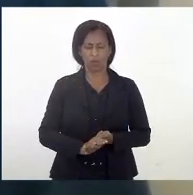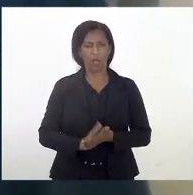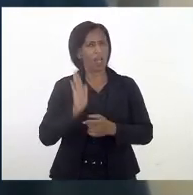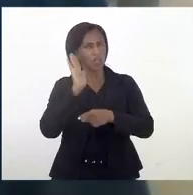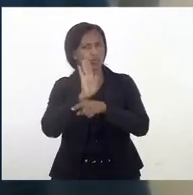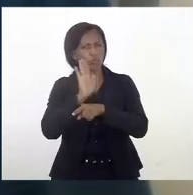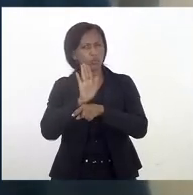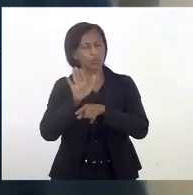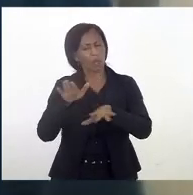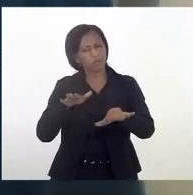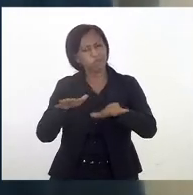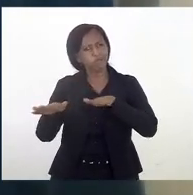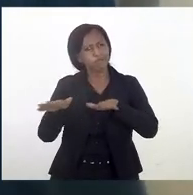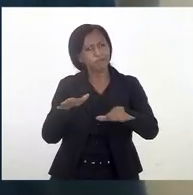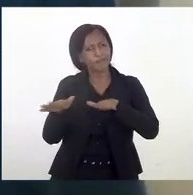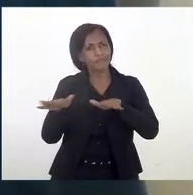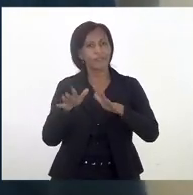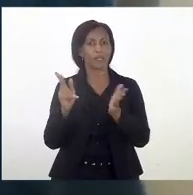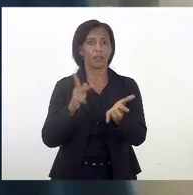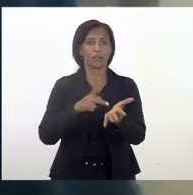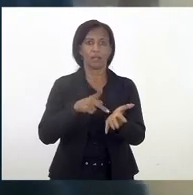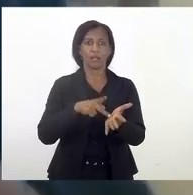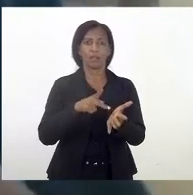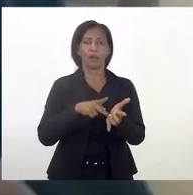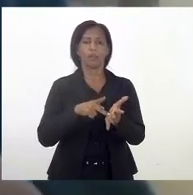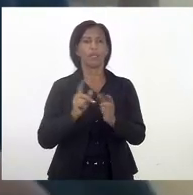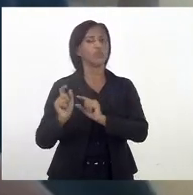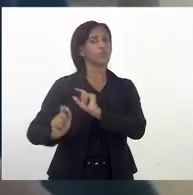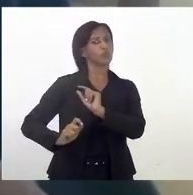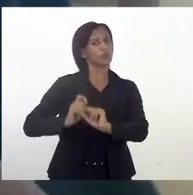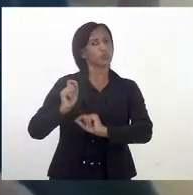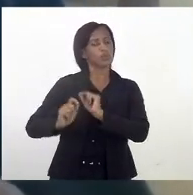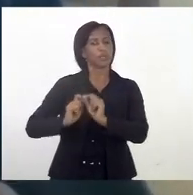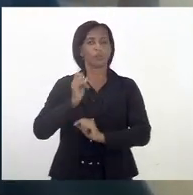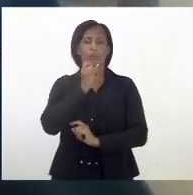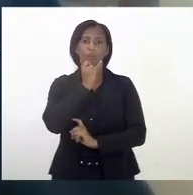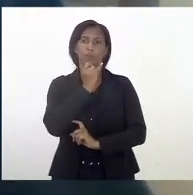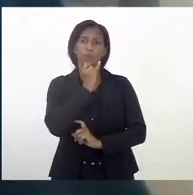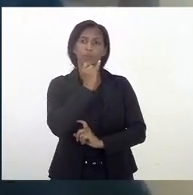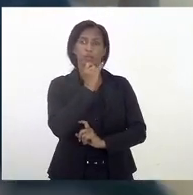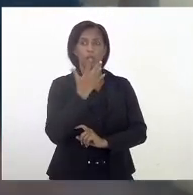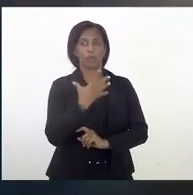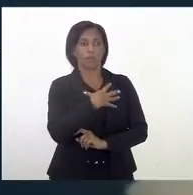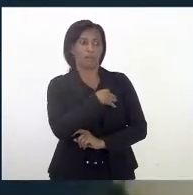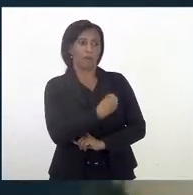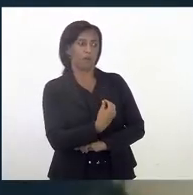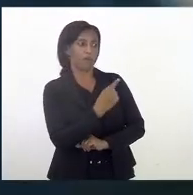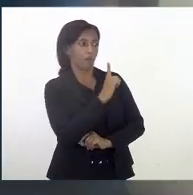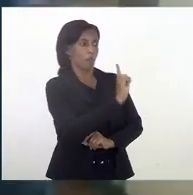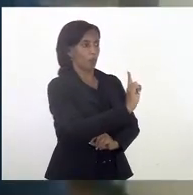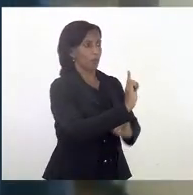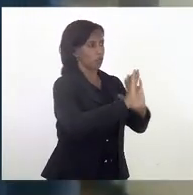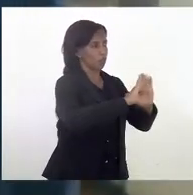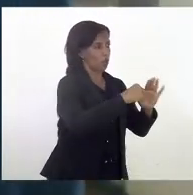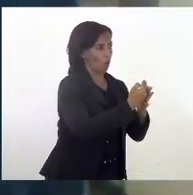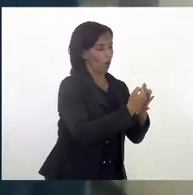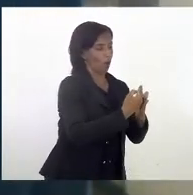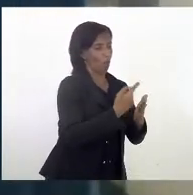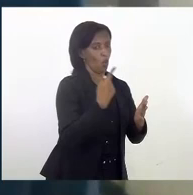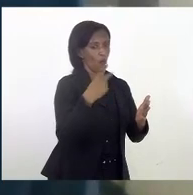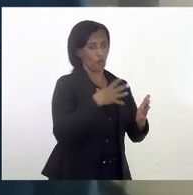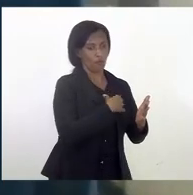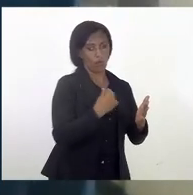viabilizar realmente é isso que seria por exemplo levar um filho para uma escola um filho para outra escola